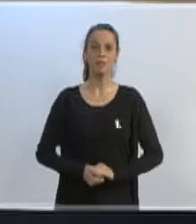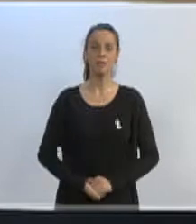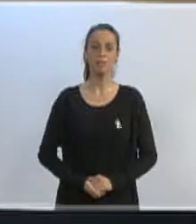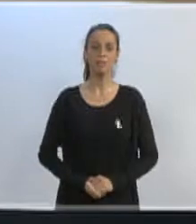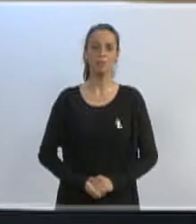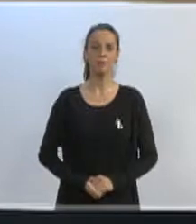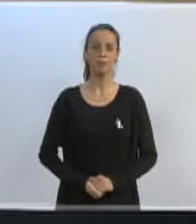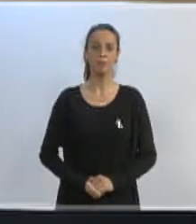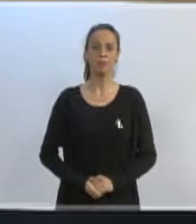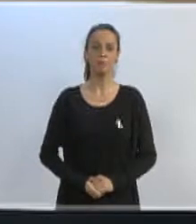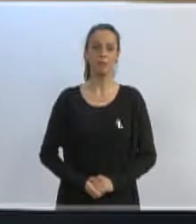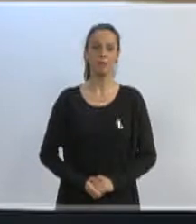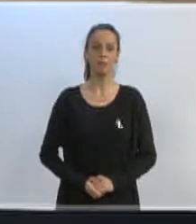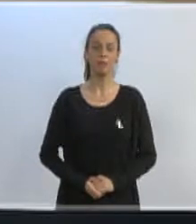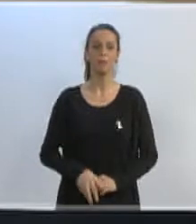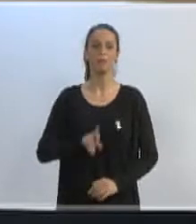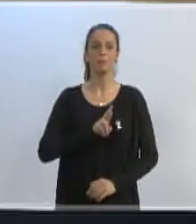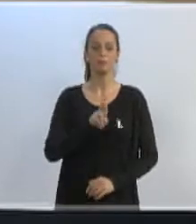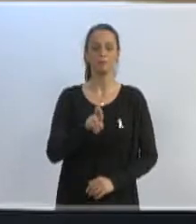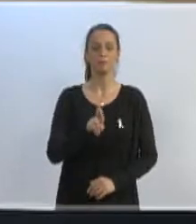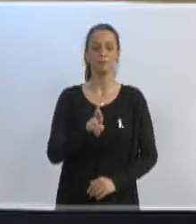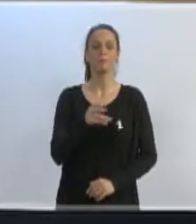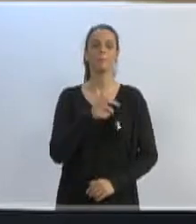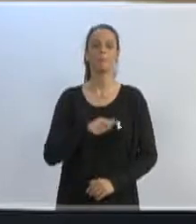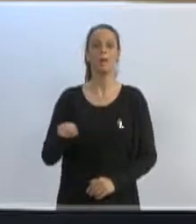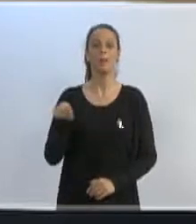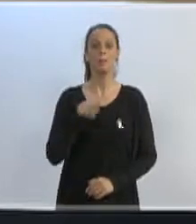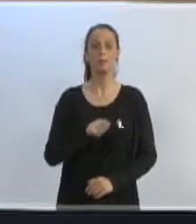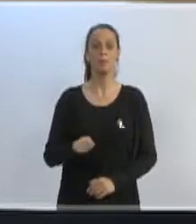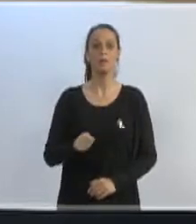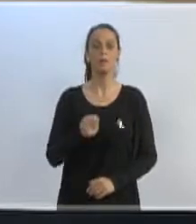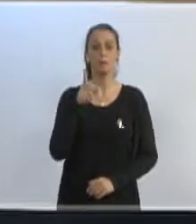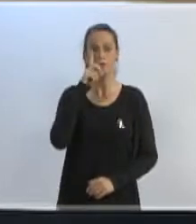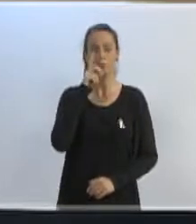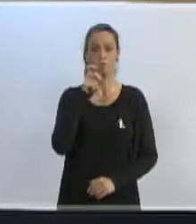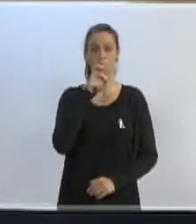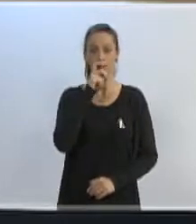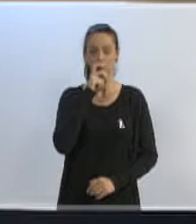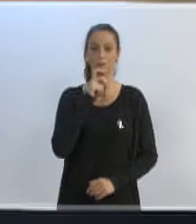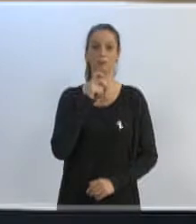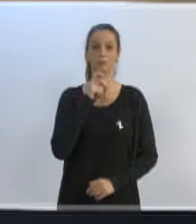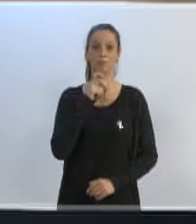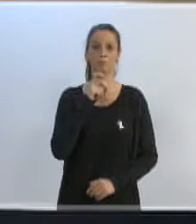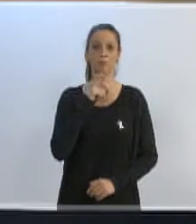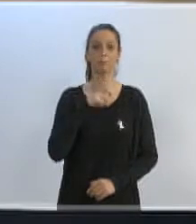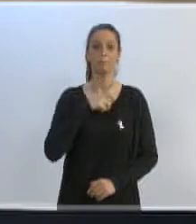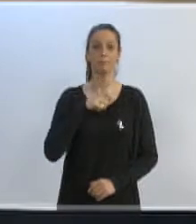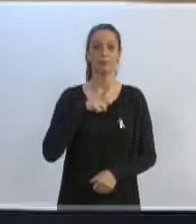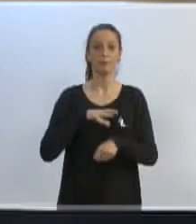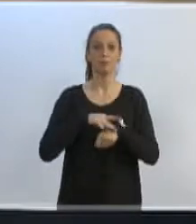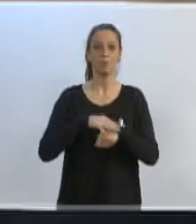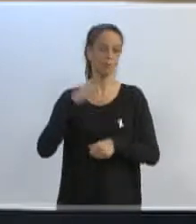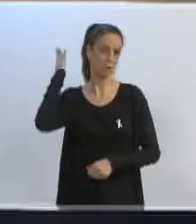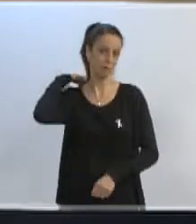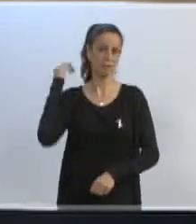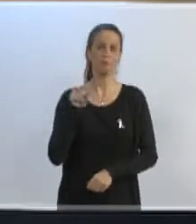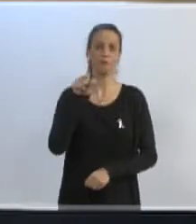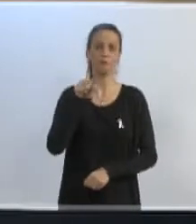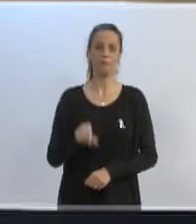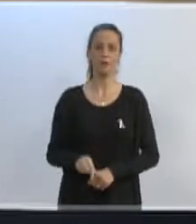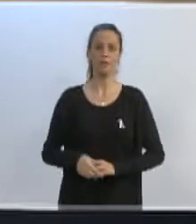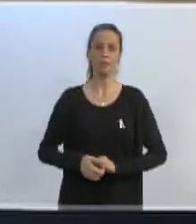orientador social, representando a Associação de Amigos, Pais e Portadores de mielomeningocele.